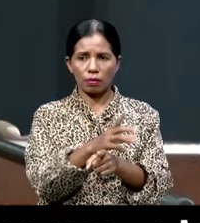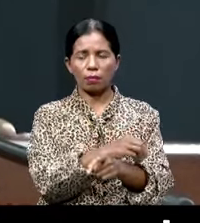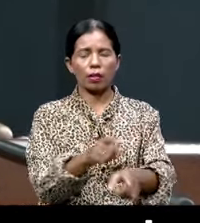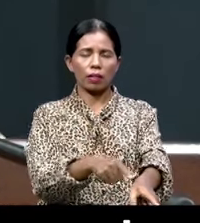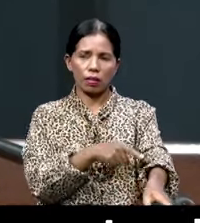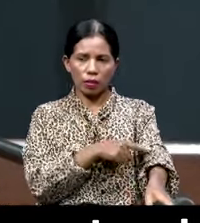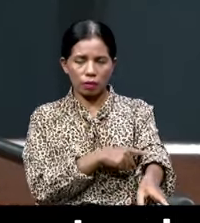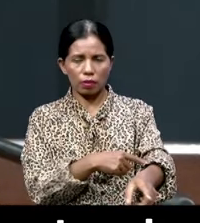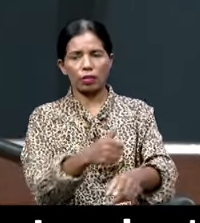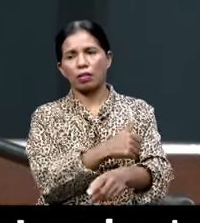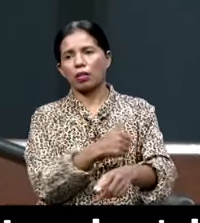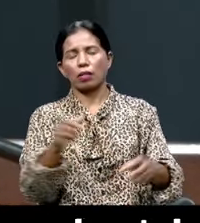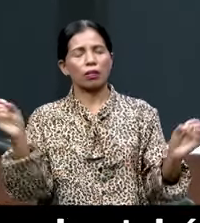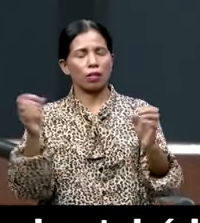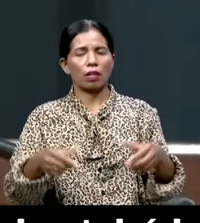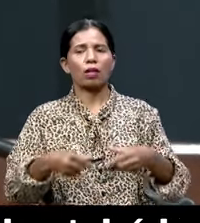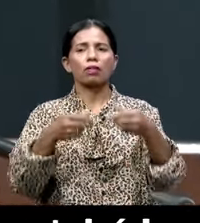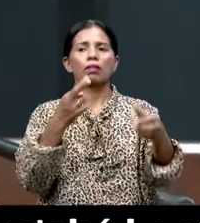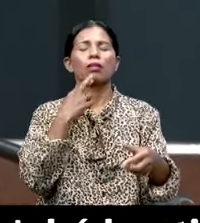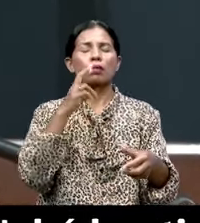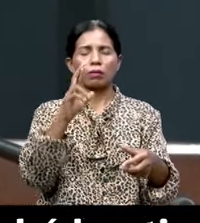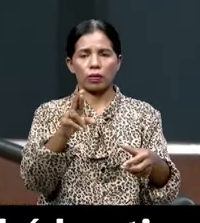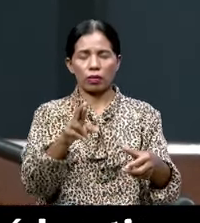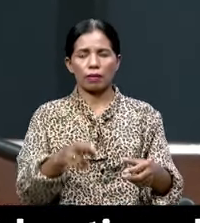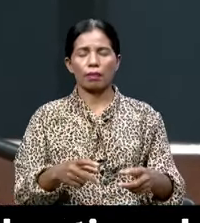Balung laialos, la for dos consideração.